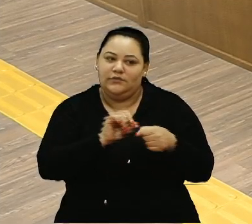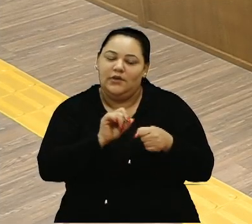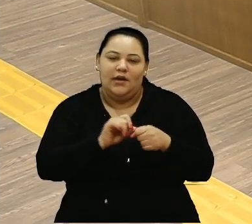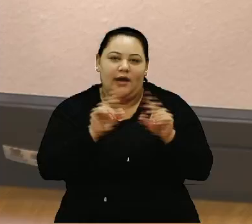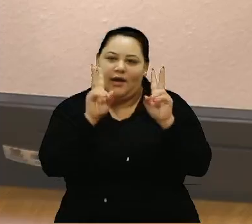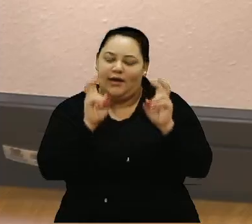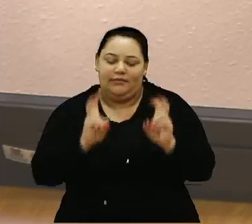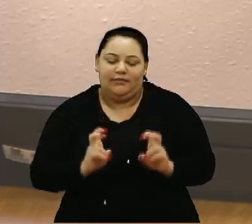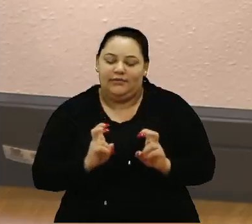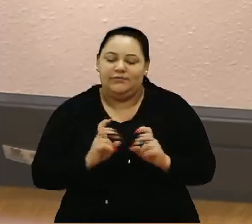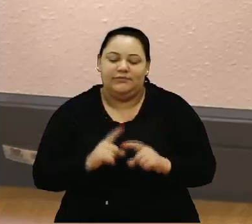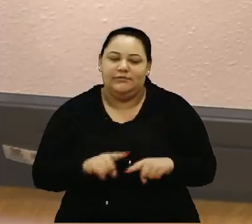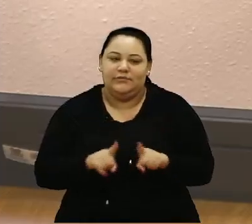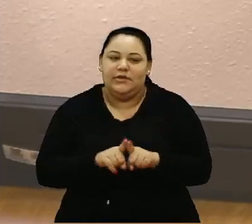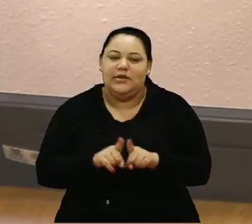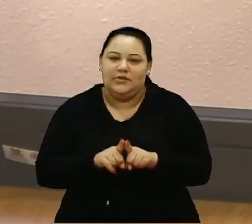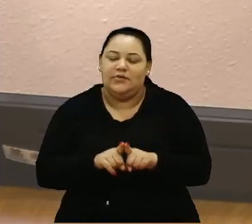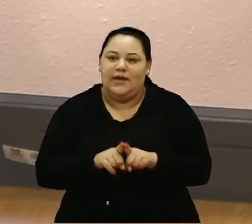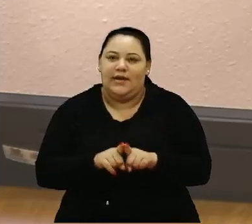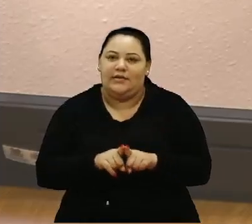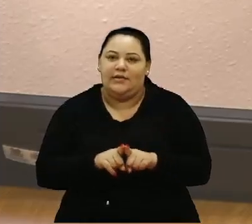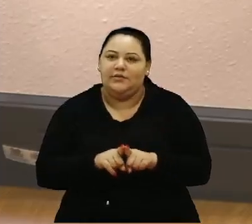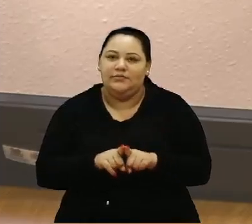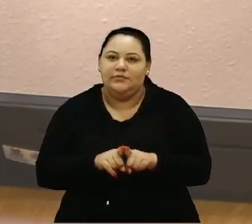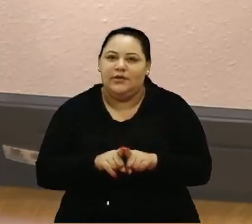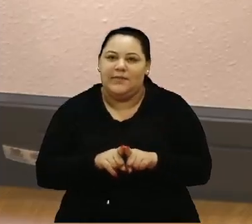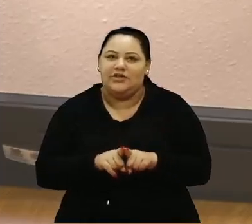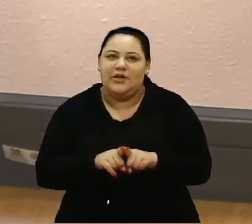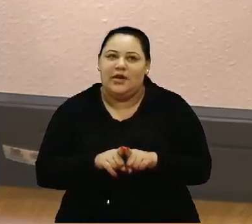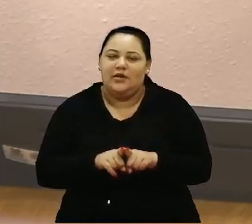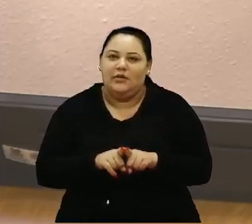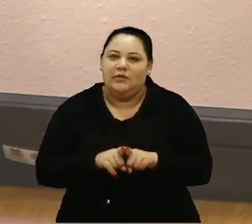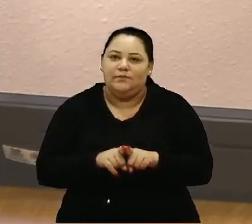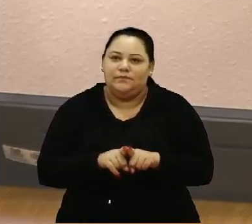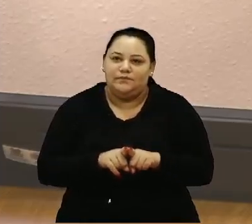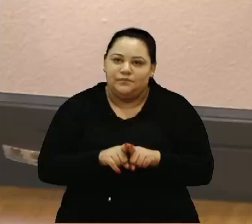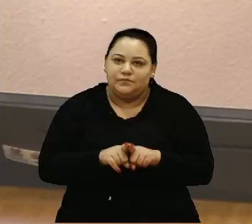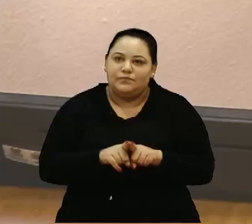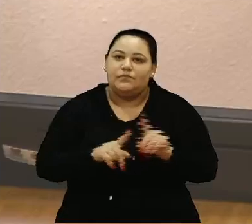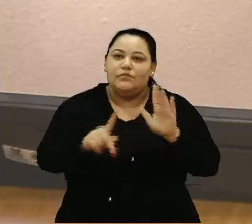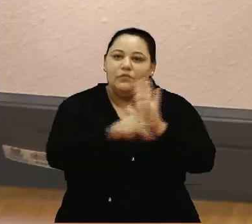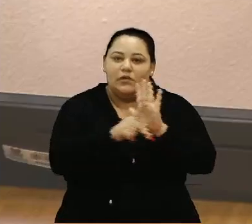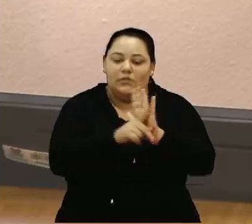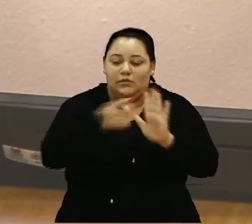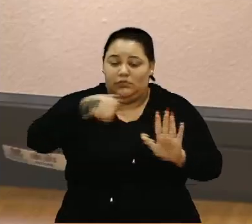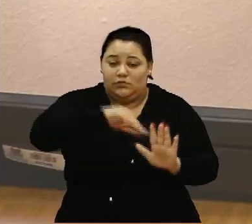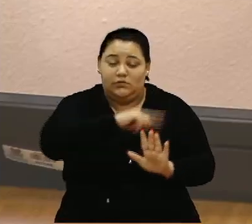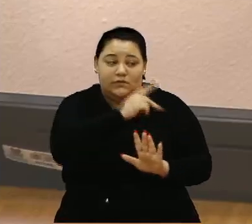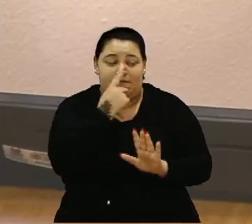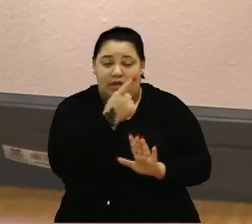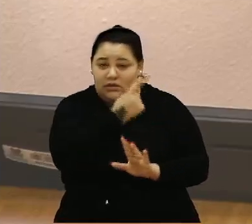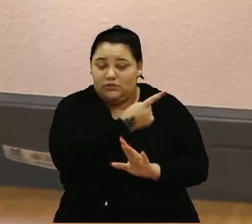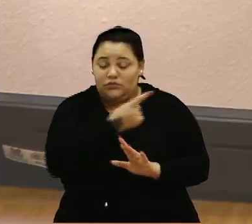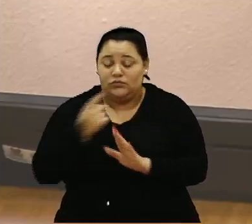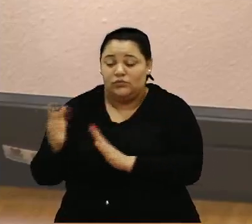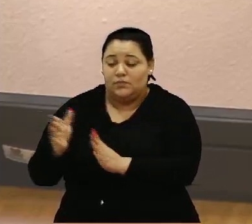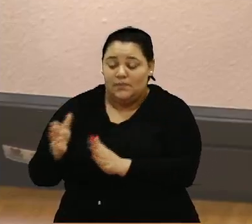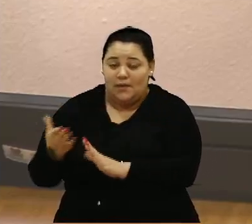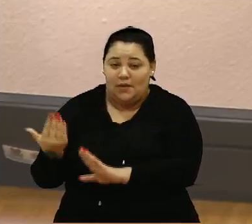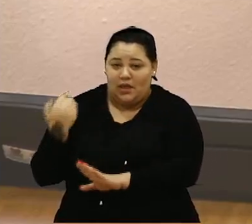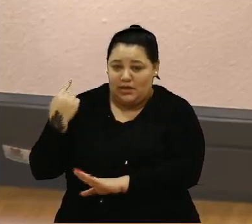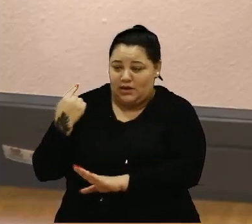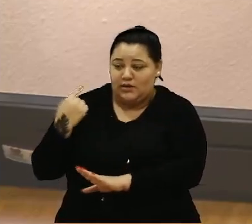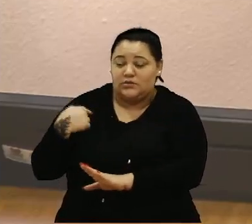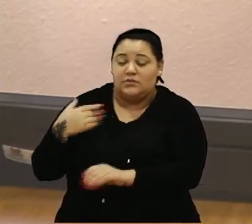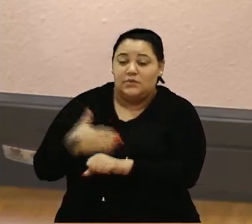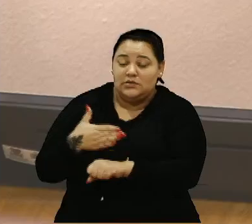pauta, bem desgastante, envolveu diversos vereadores, a própria Vossa Excelência, na época, com membros no